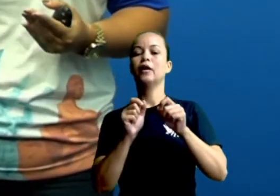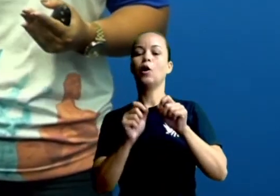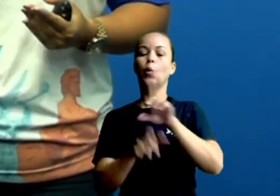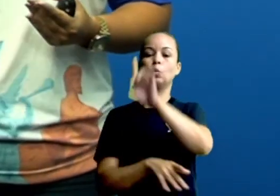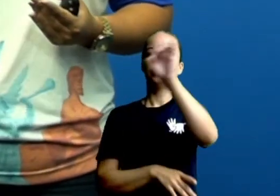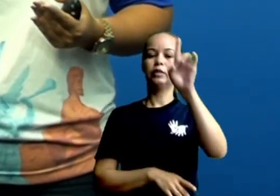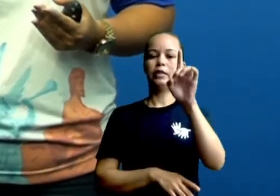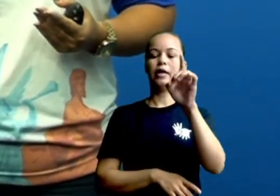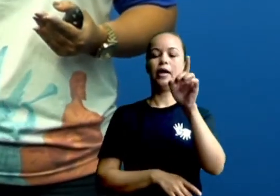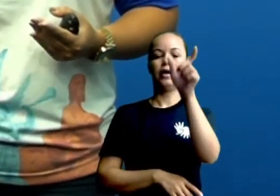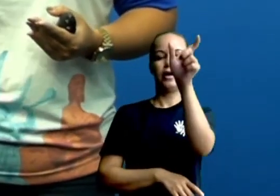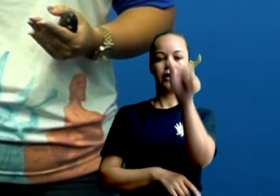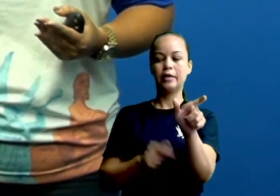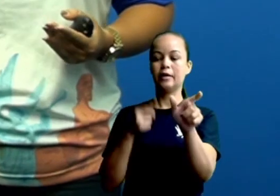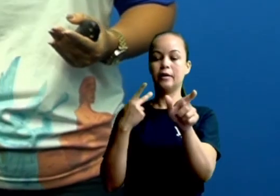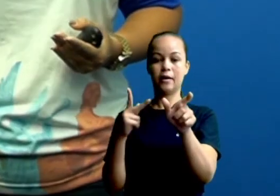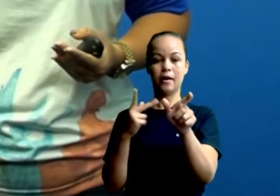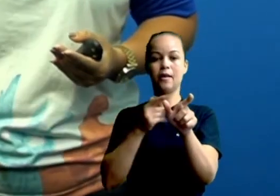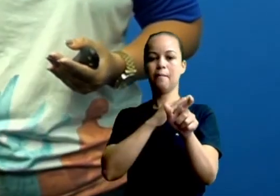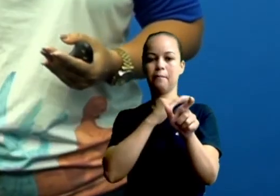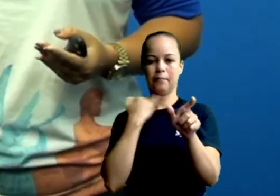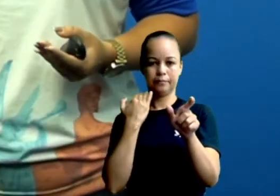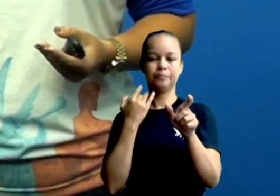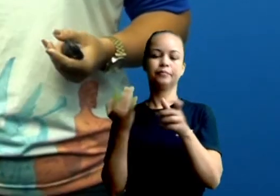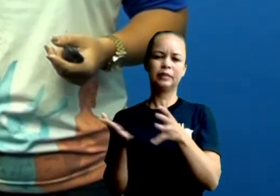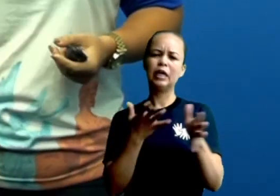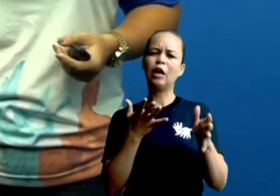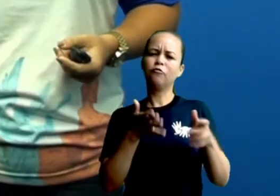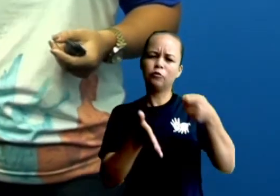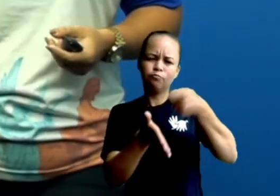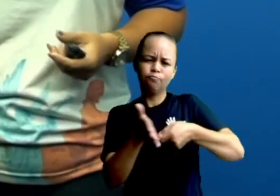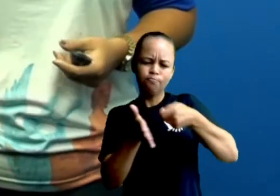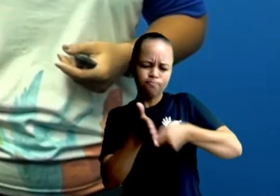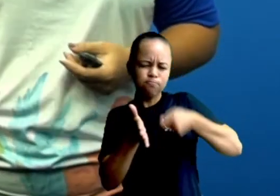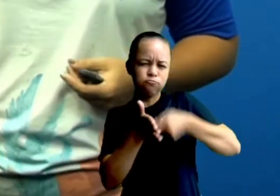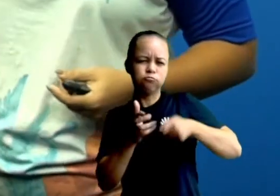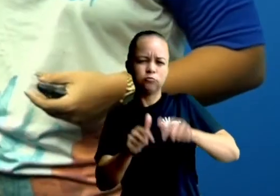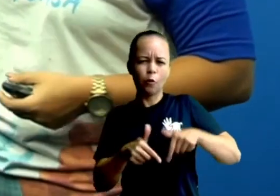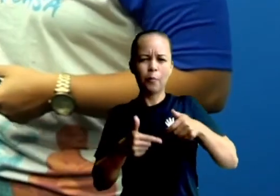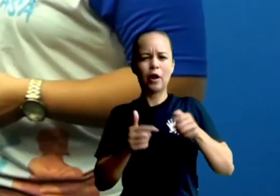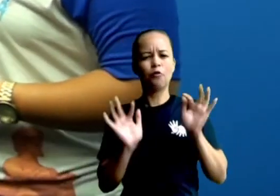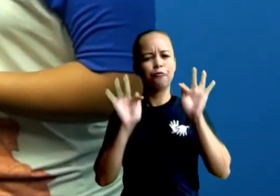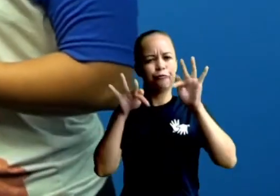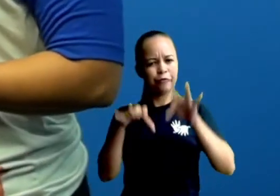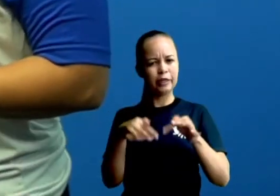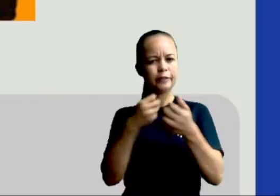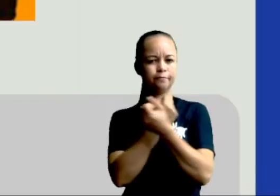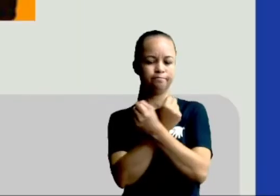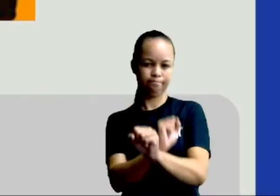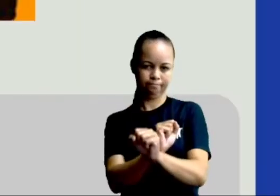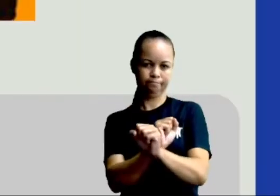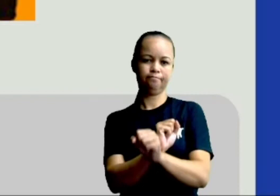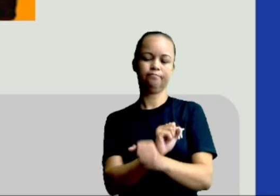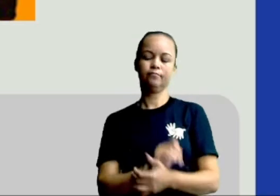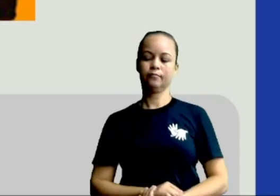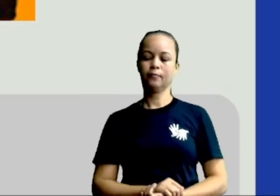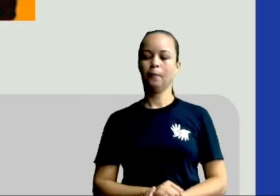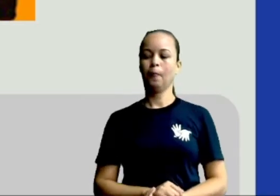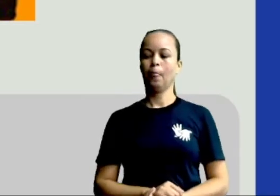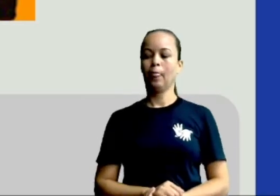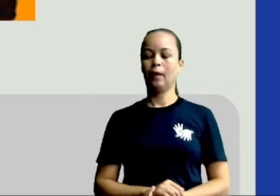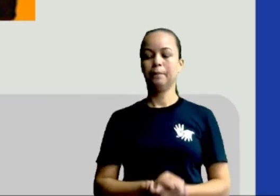Ele foi uma pessoa que lutou muito pelo fim da escravidão, certo? Então, assim, qual